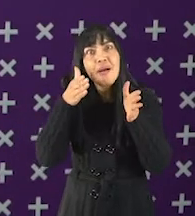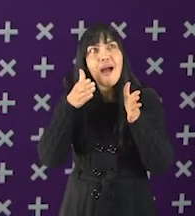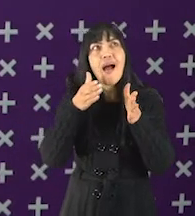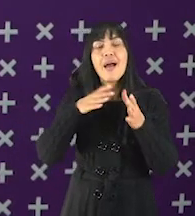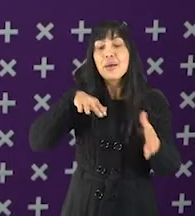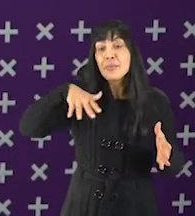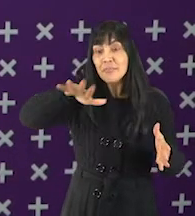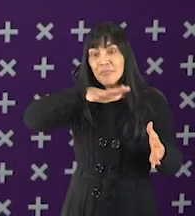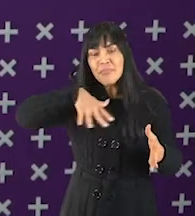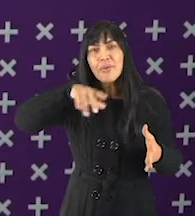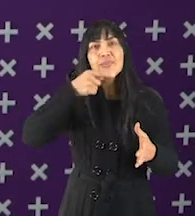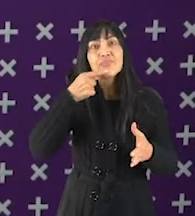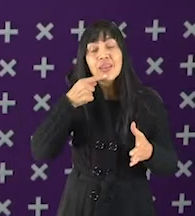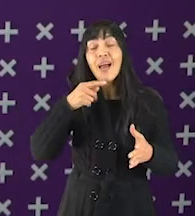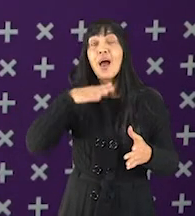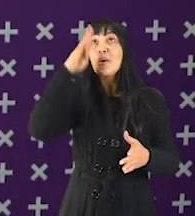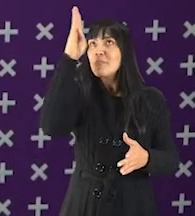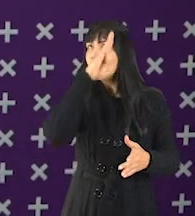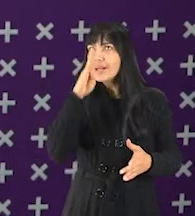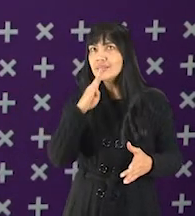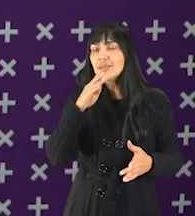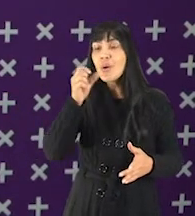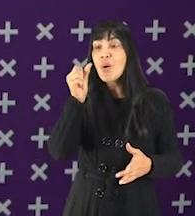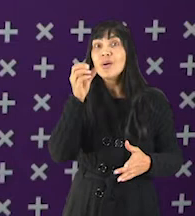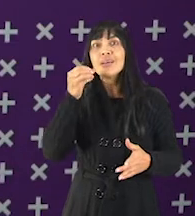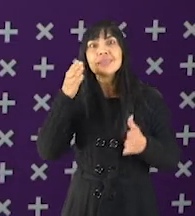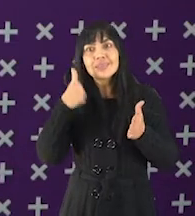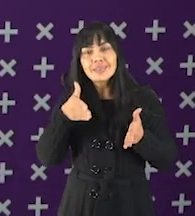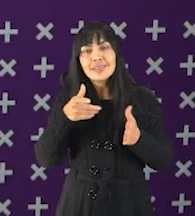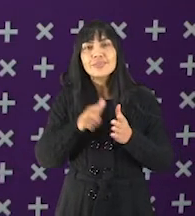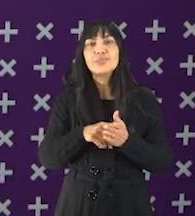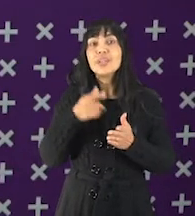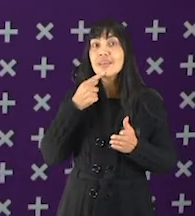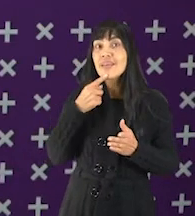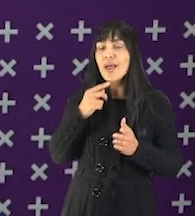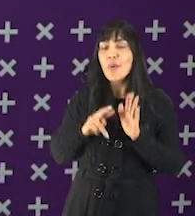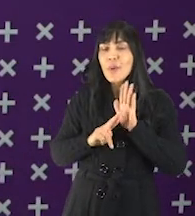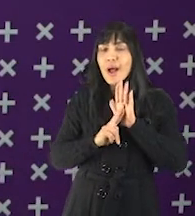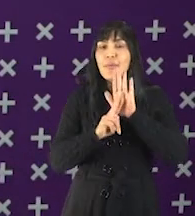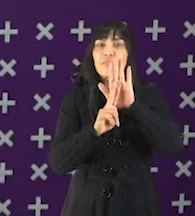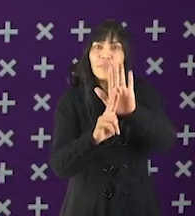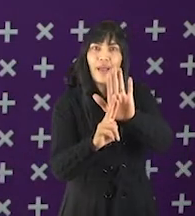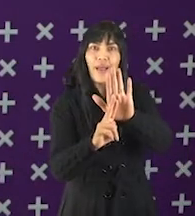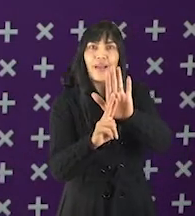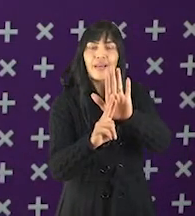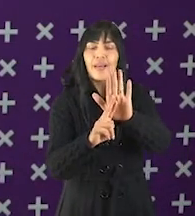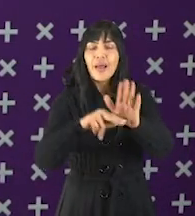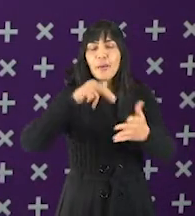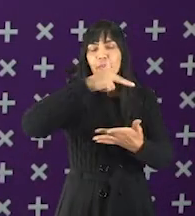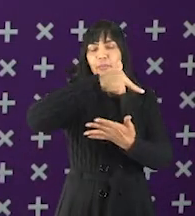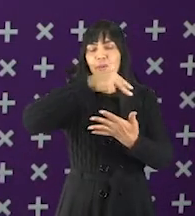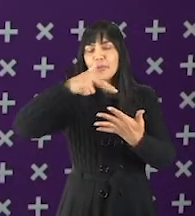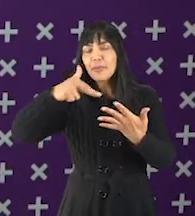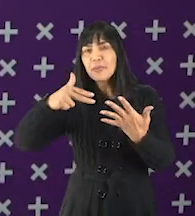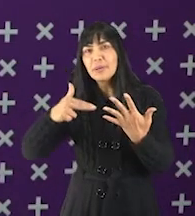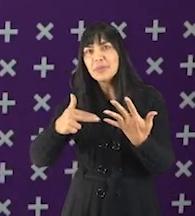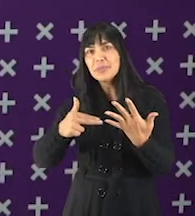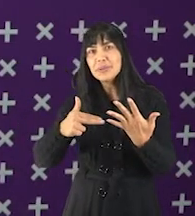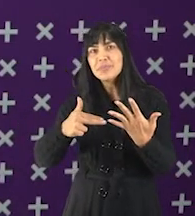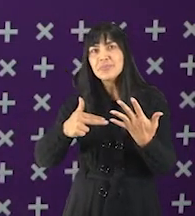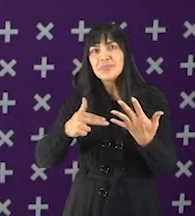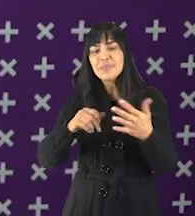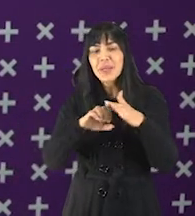aí globalmente, né? Atua no Brasil há mais de 60 anos e é uma referência para inúmeras